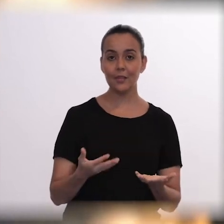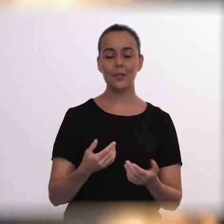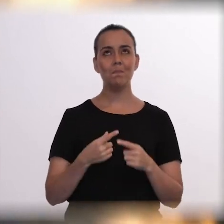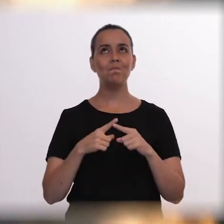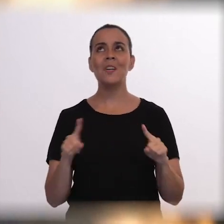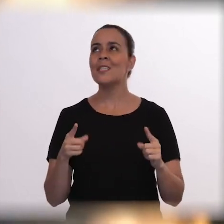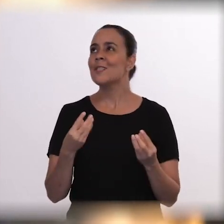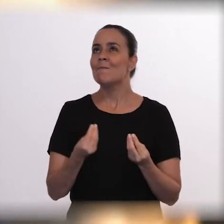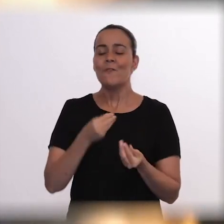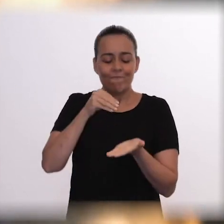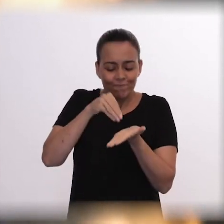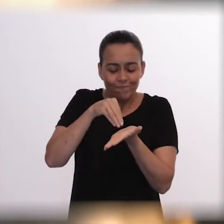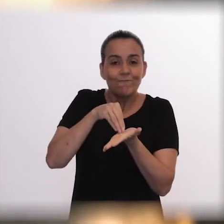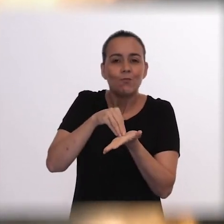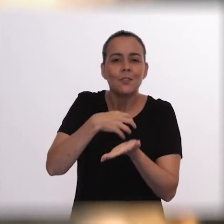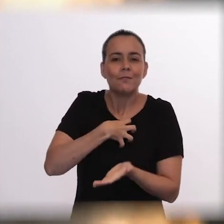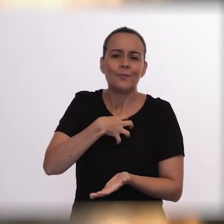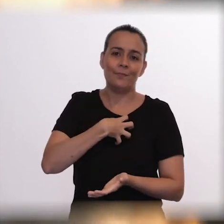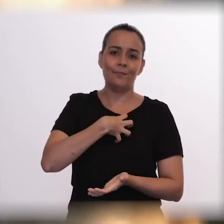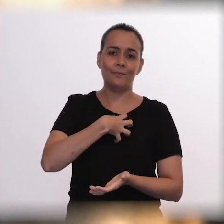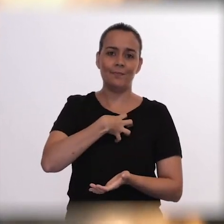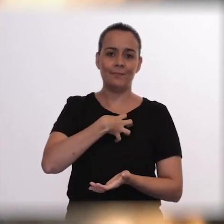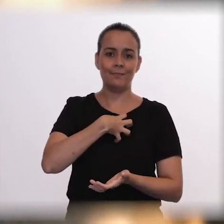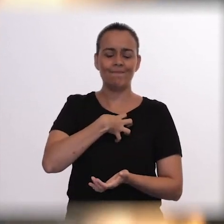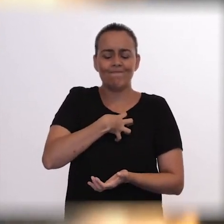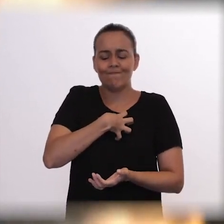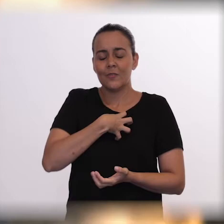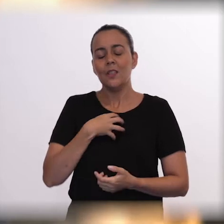ainda assim era um sentimento de solidão, porque